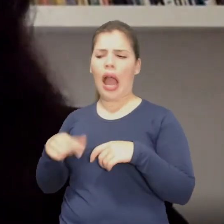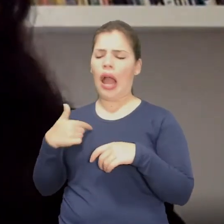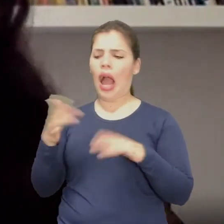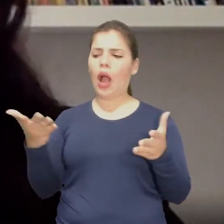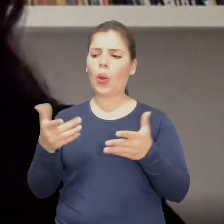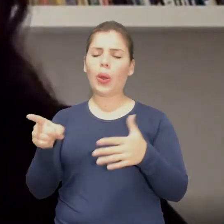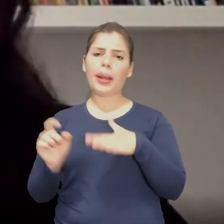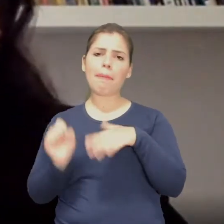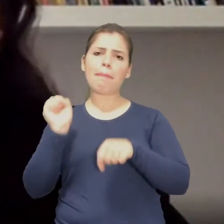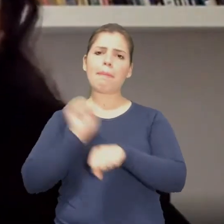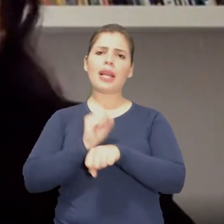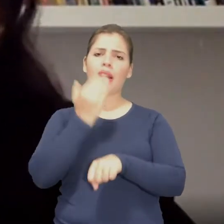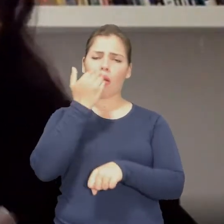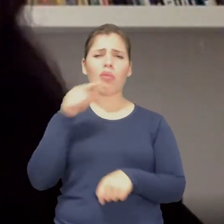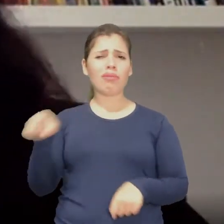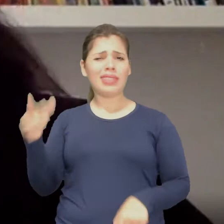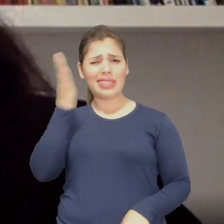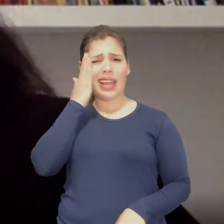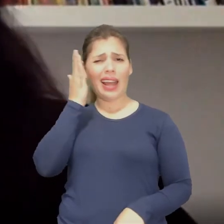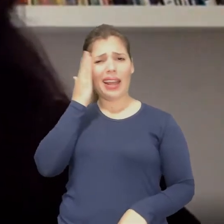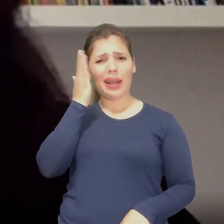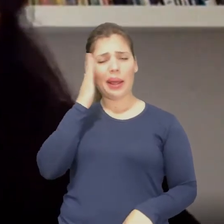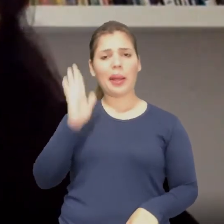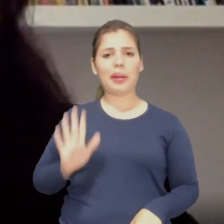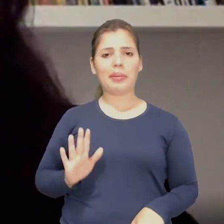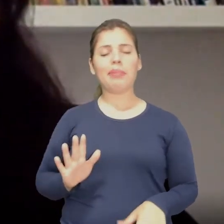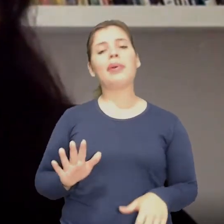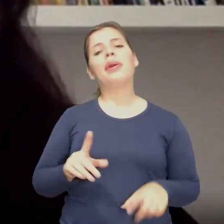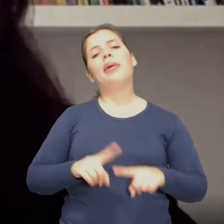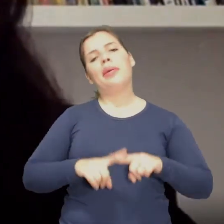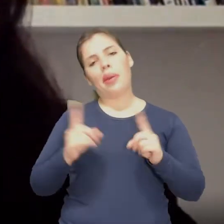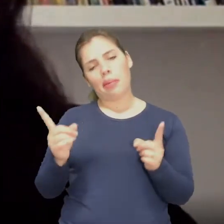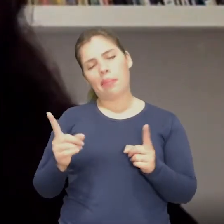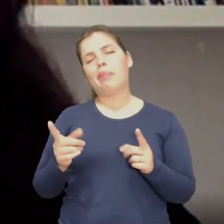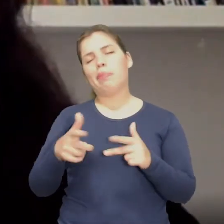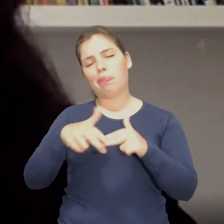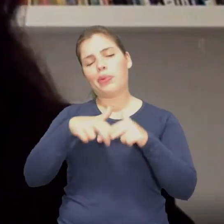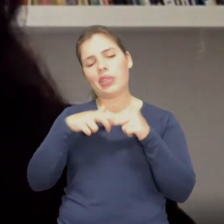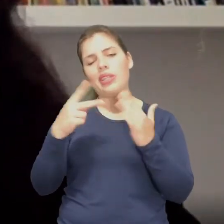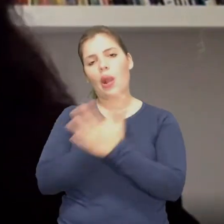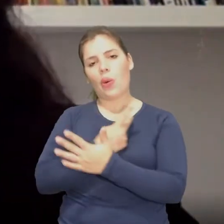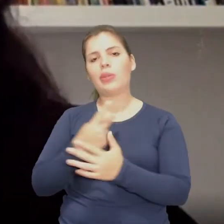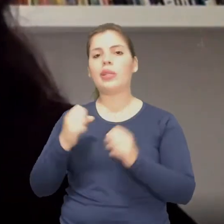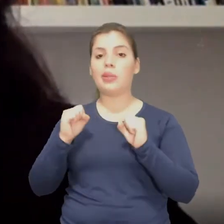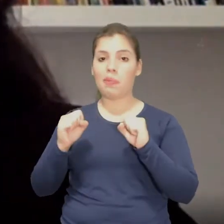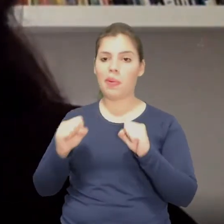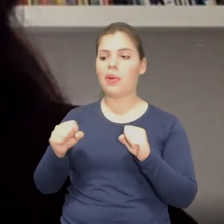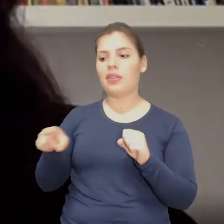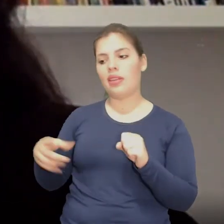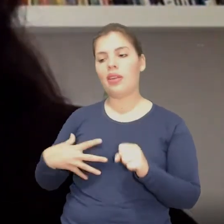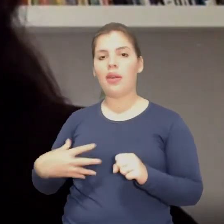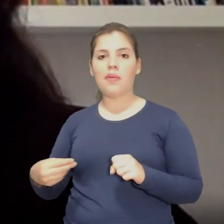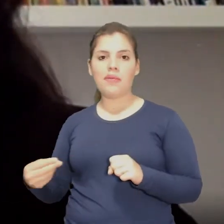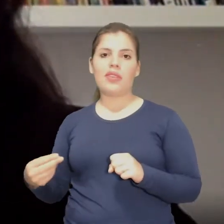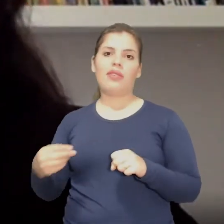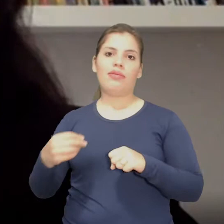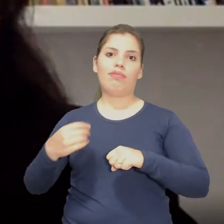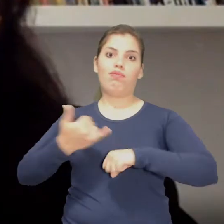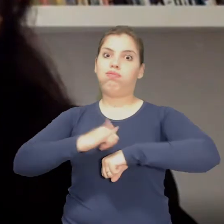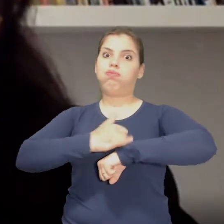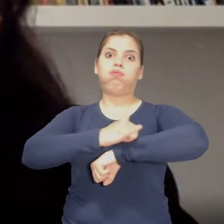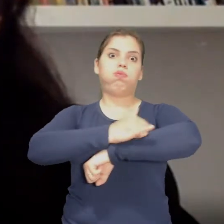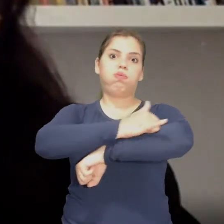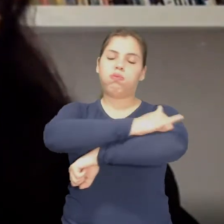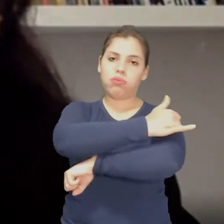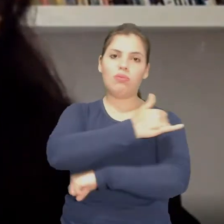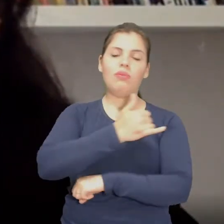buscar comida, quando deve parar. Então, eu acho que esse é um fator crítico para aumentar a chance do filho ter